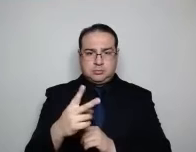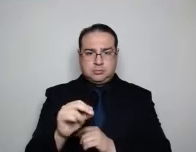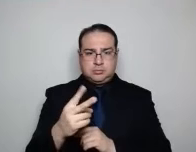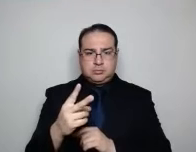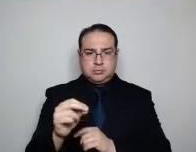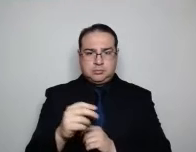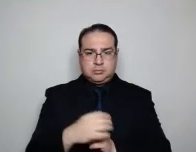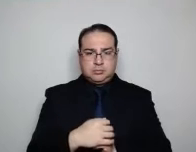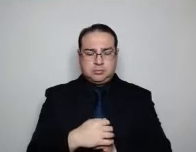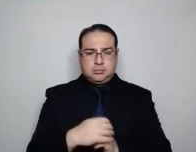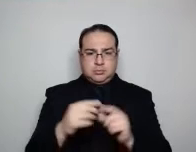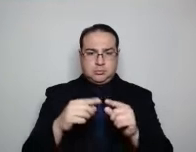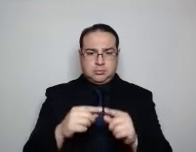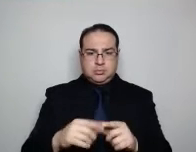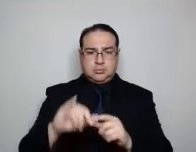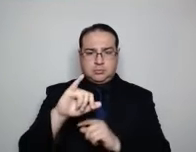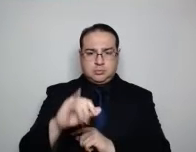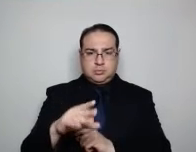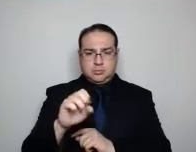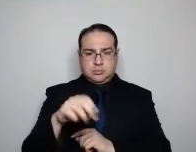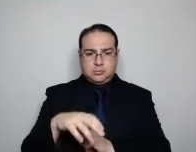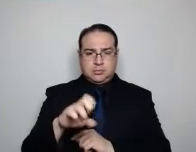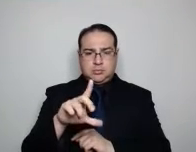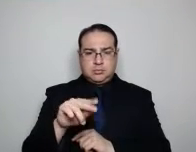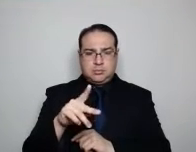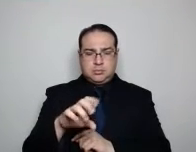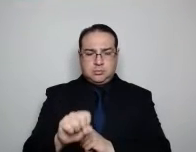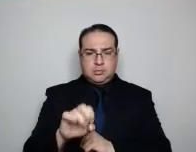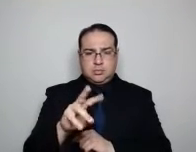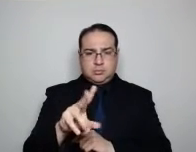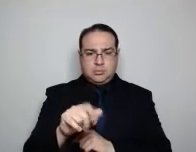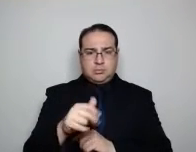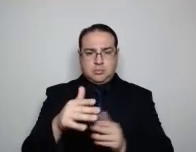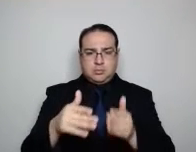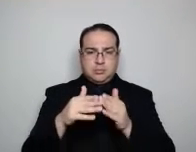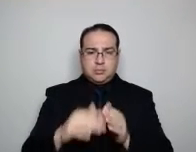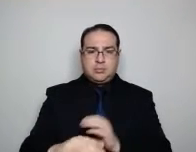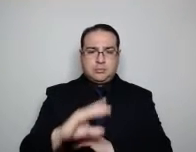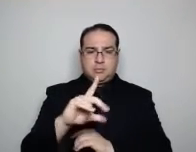508-41-416-17-2020. Apelante Joseane Lopes da Silva. E apelado Claro S.A.